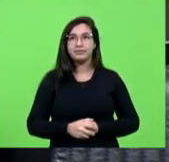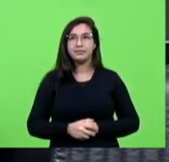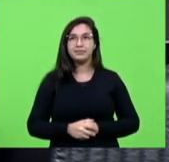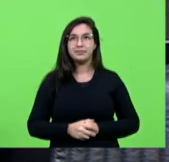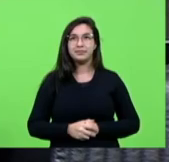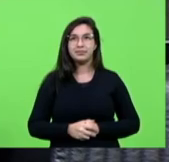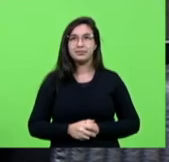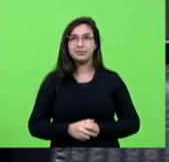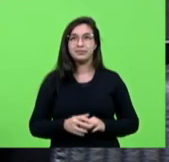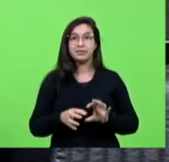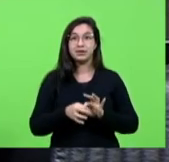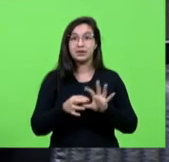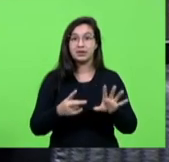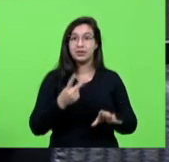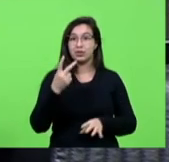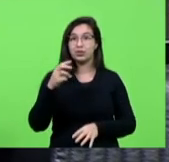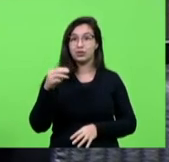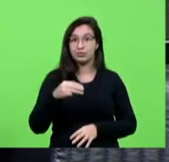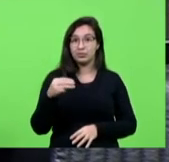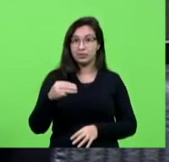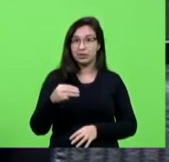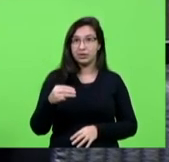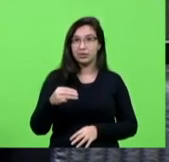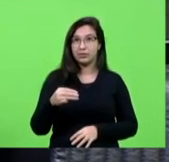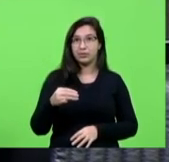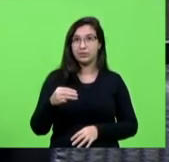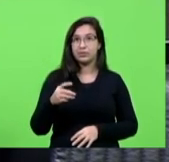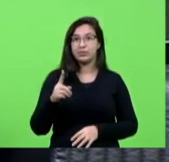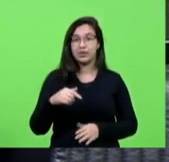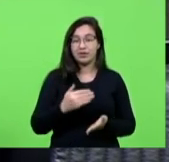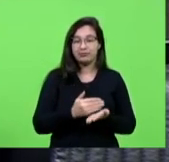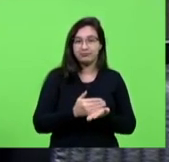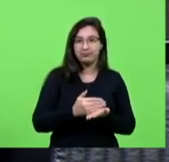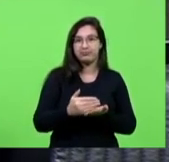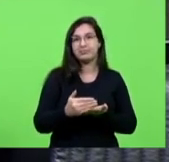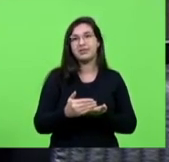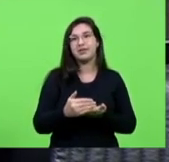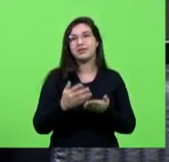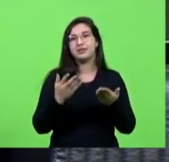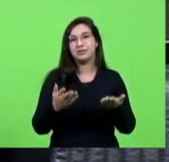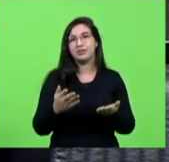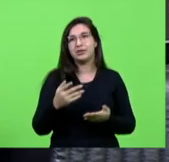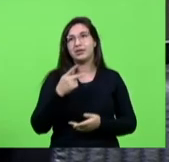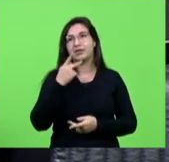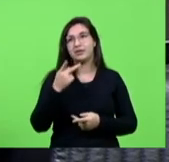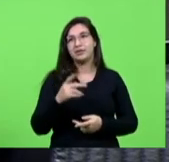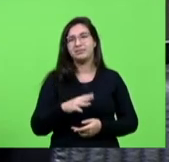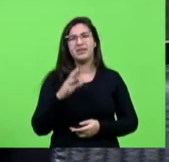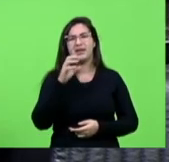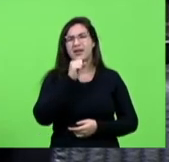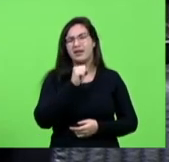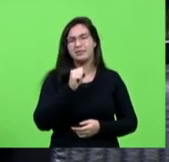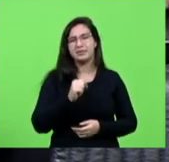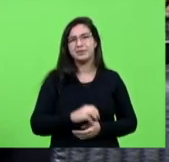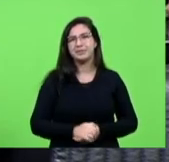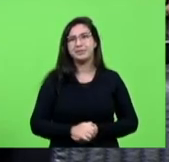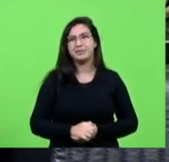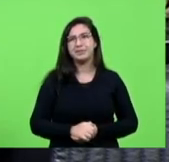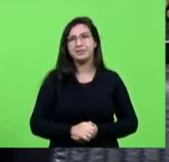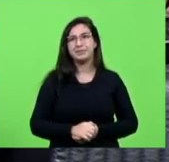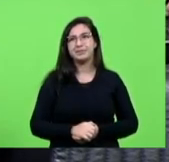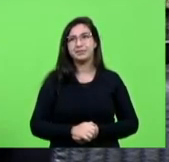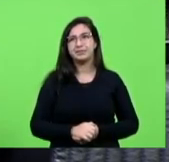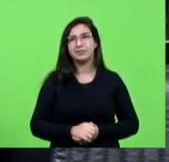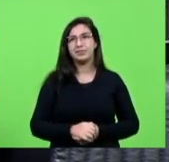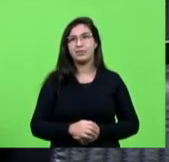vou lhe dar 2 minutos e 30 segundos, que foi o tempo que restou da fala do deputado Tranquilo, Gessé. É rápido. Não, 2 minutos e 30 segundos. Só para